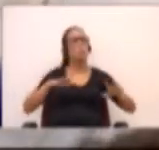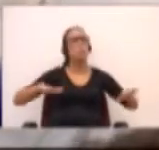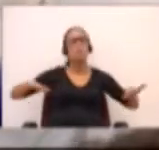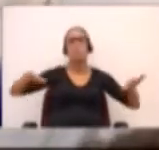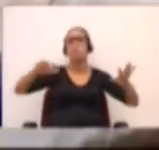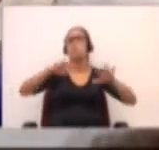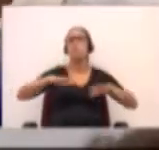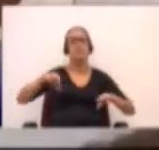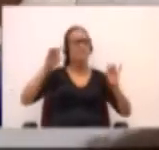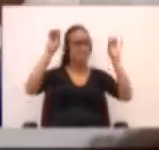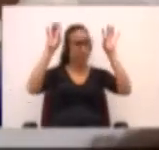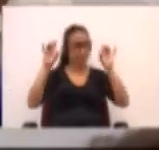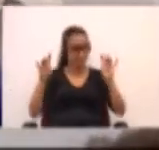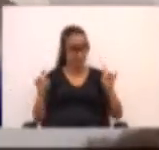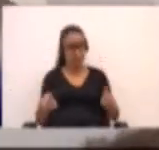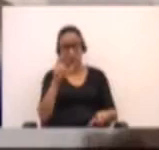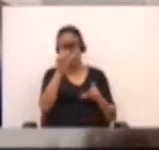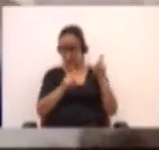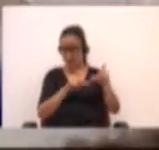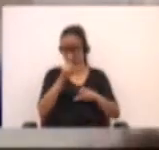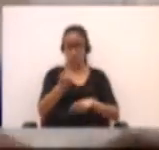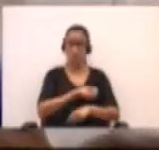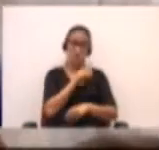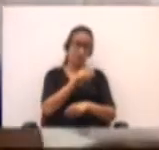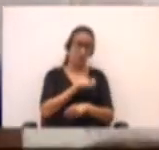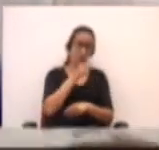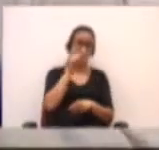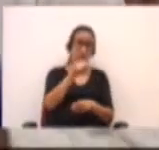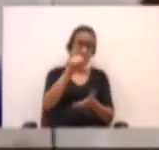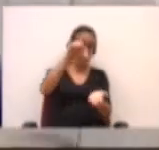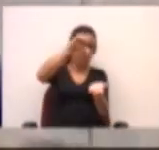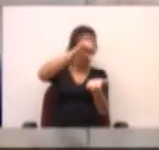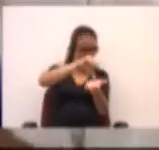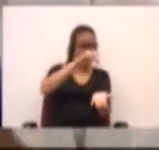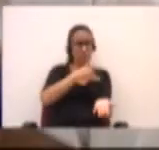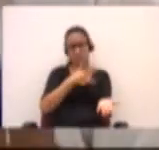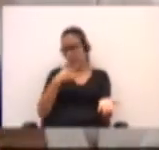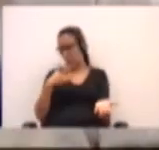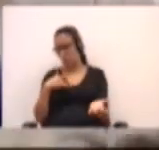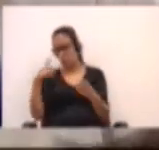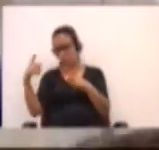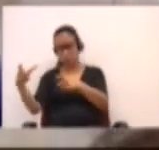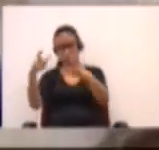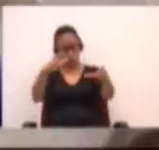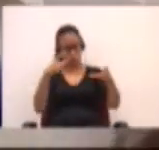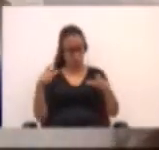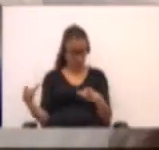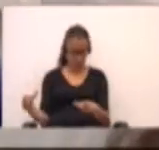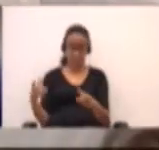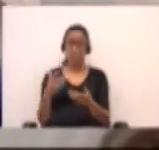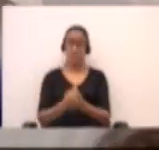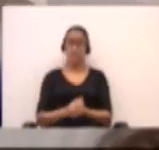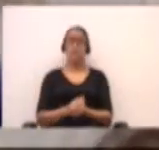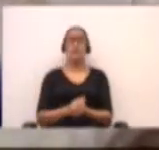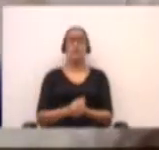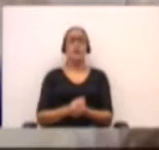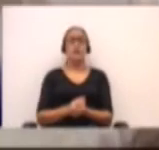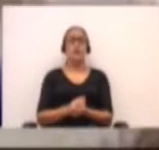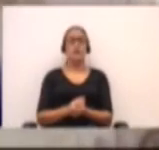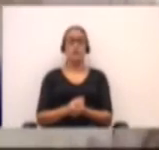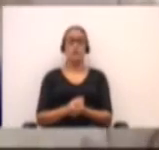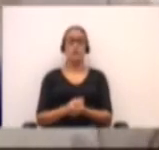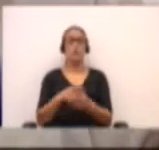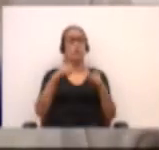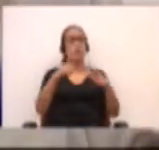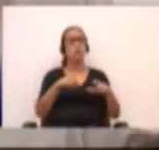as populações, as pessoas que moram aos arredores desse bairro, desses pronto atendimentos. Não estou dizendo aqui se